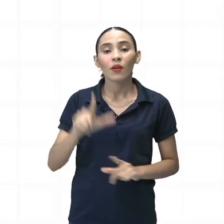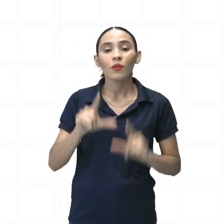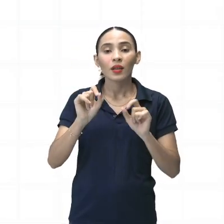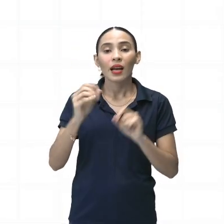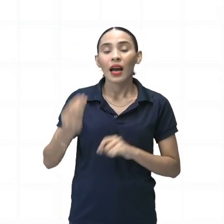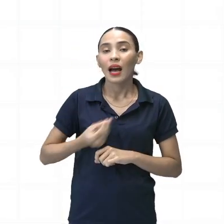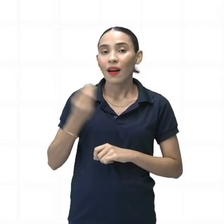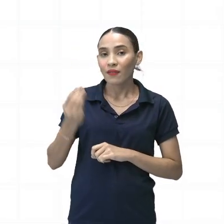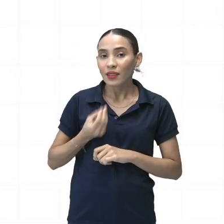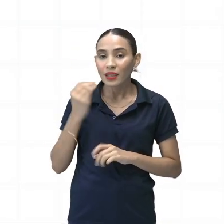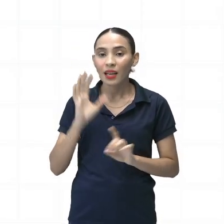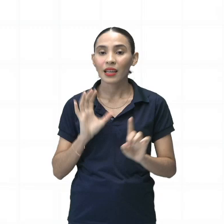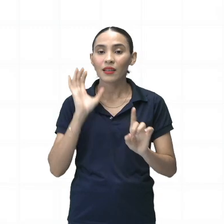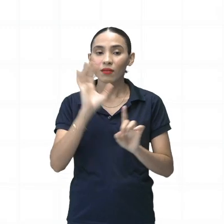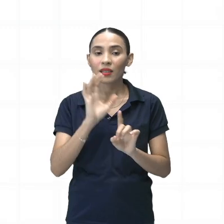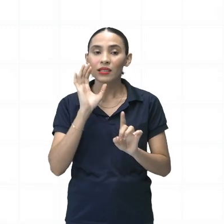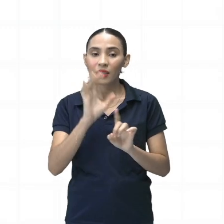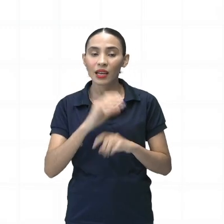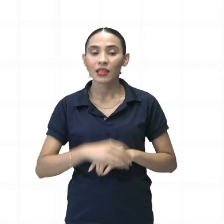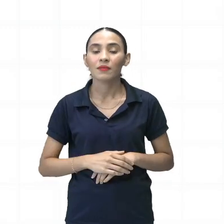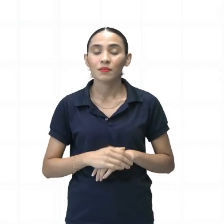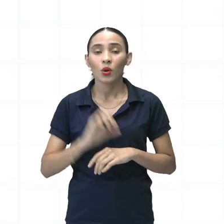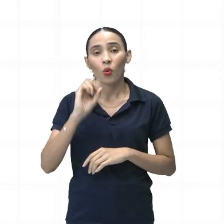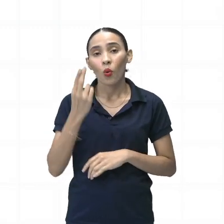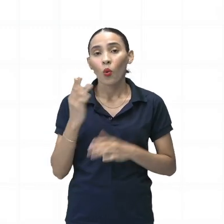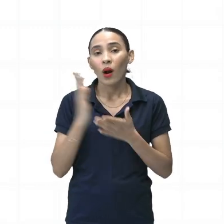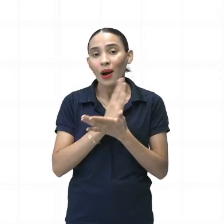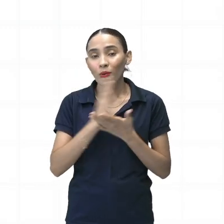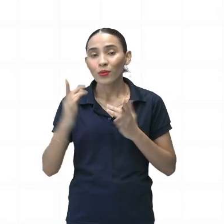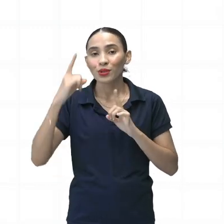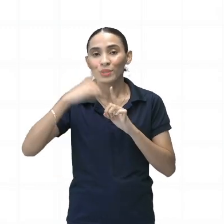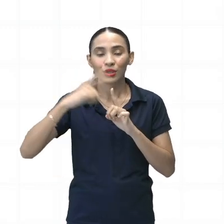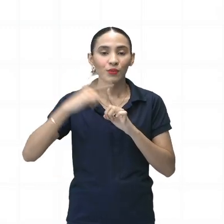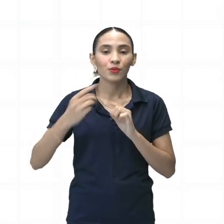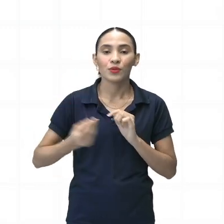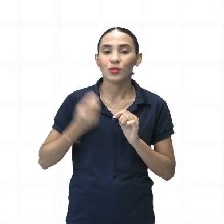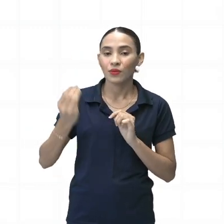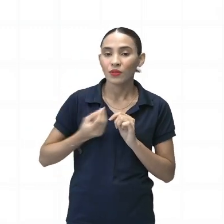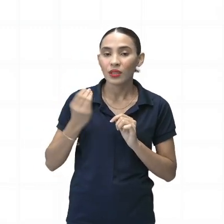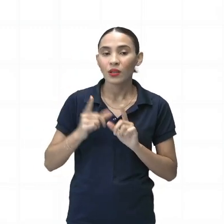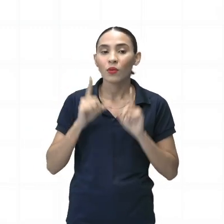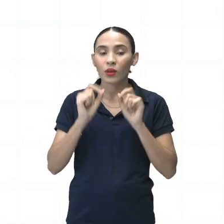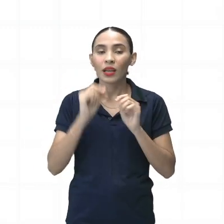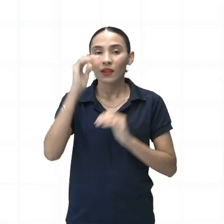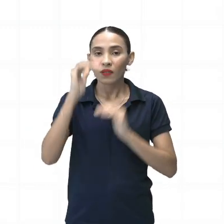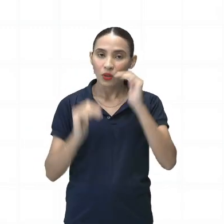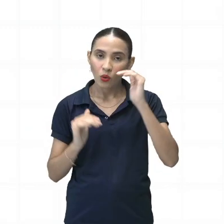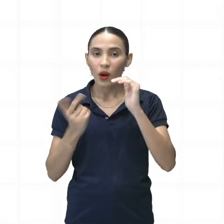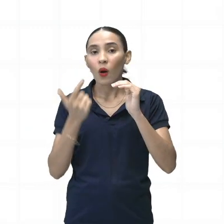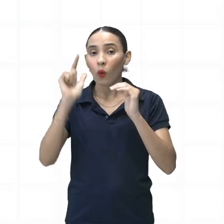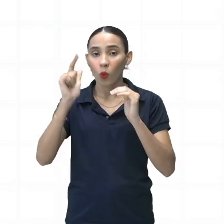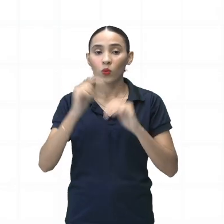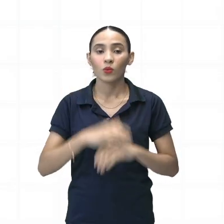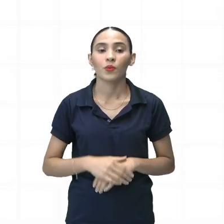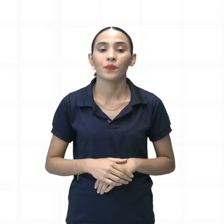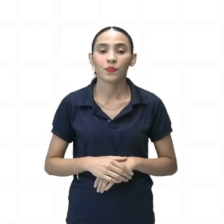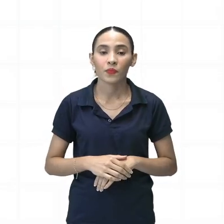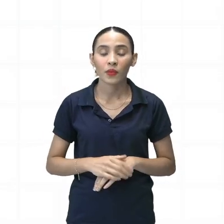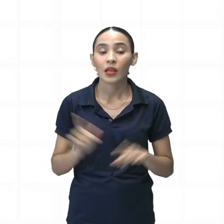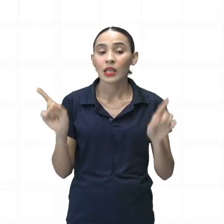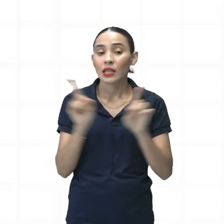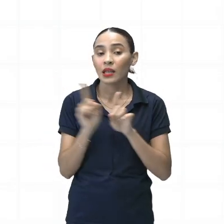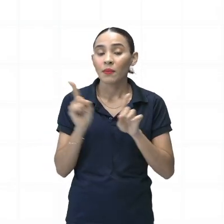se preocupa englobam a pessoa, engloba a reflexão sobre o ser humano, engloba a questão da